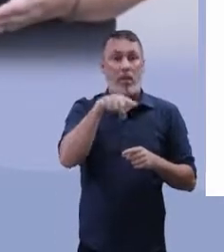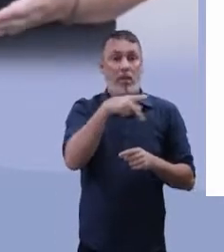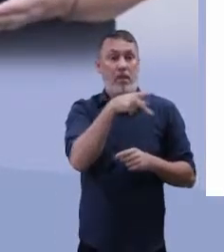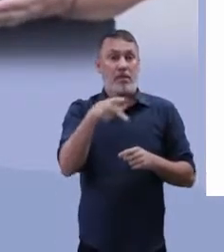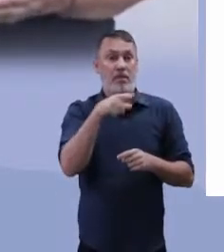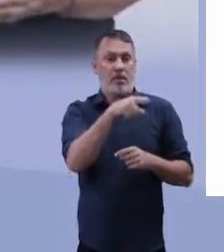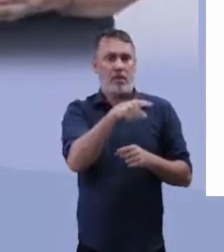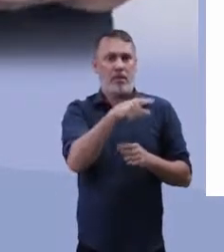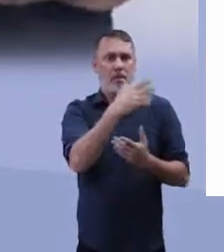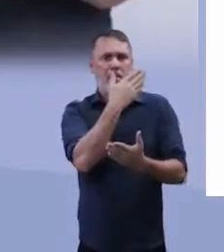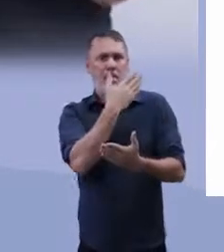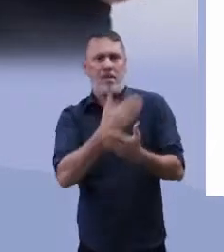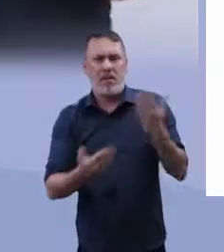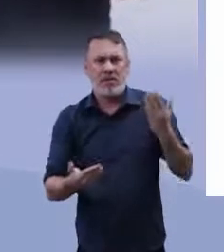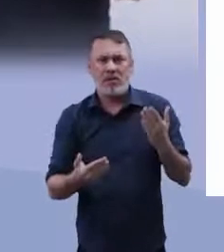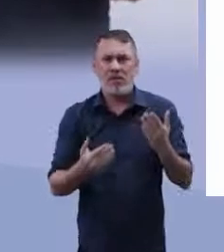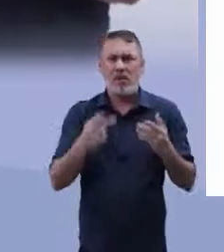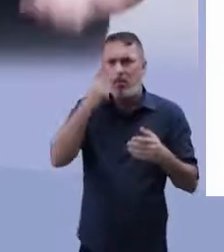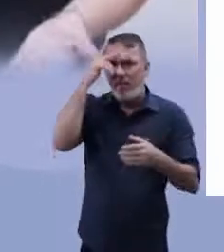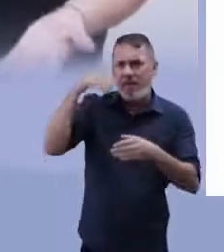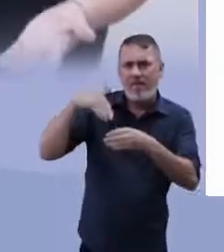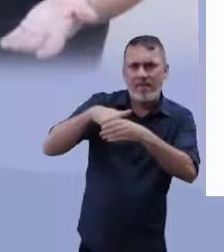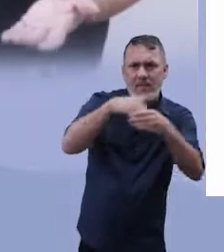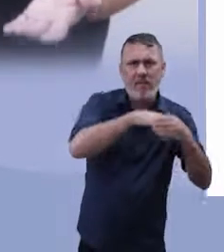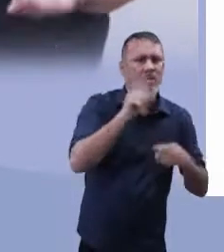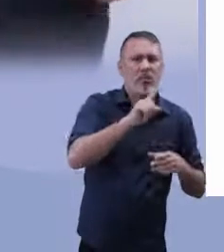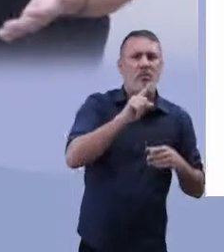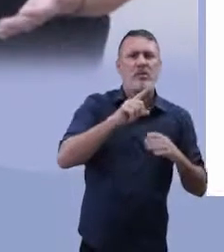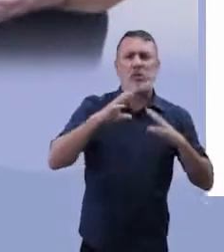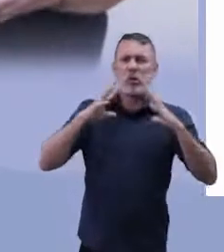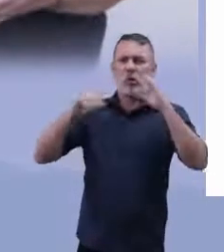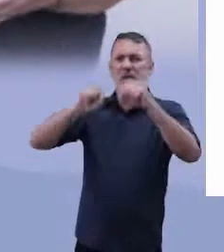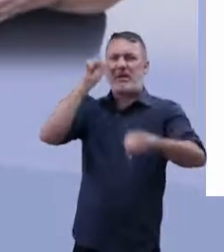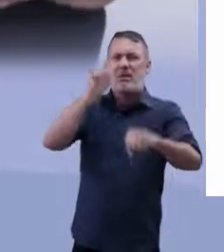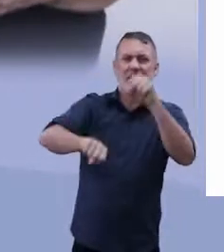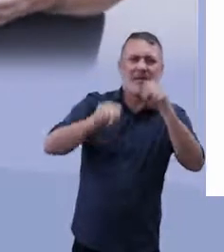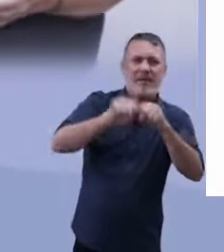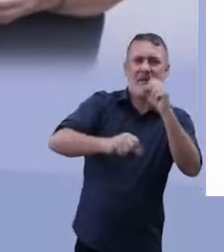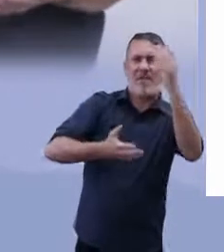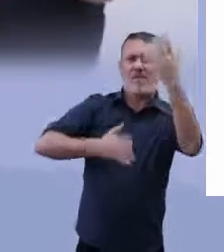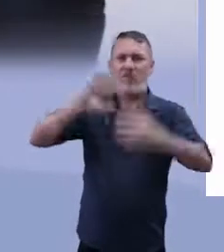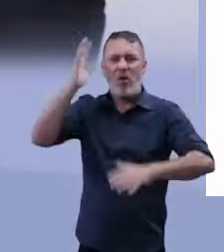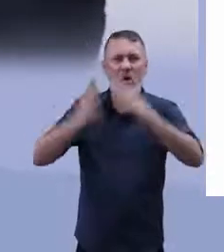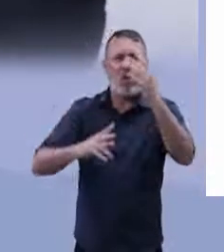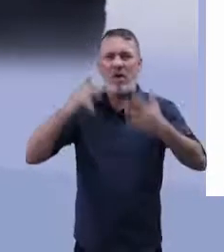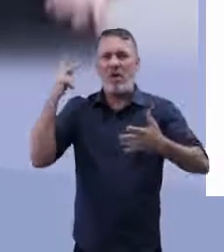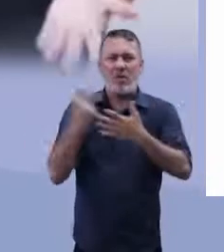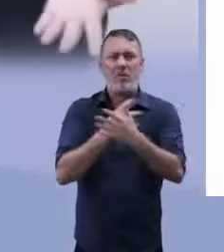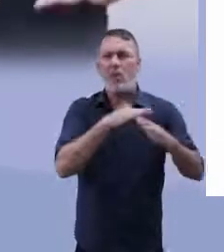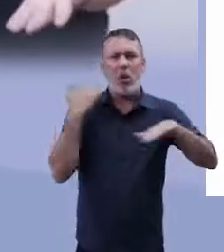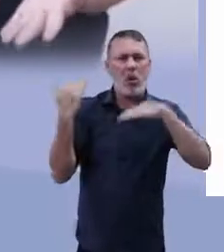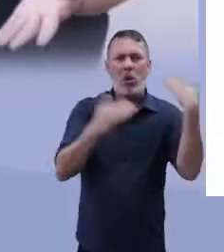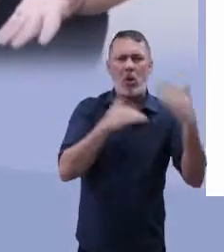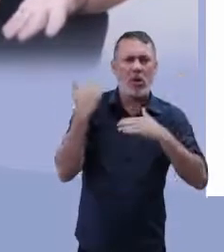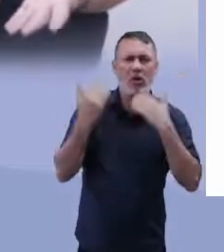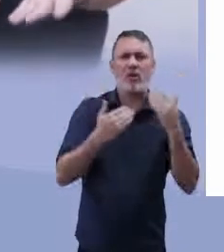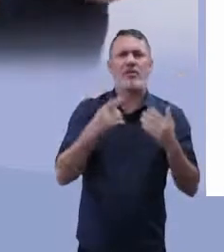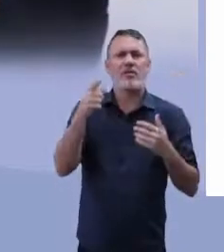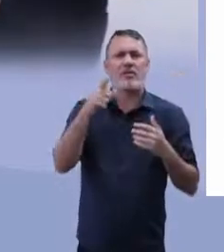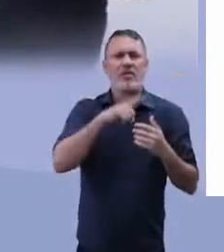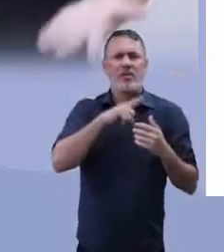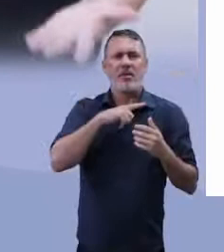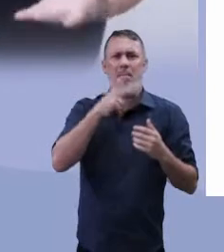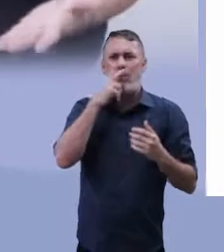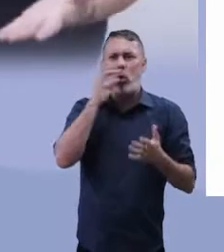perder as eleições e ele então vai retalhar essa cidade por causa dessa perda